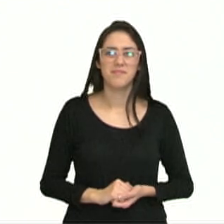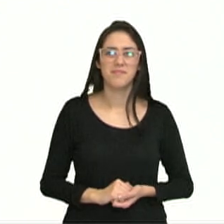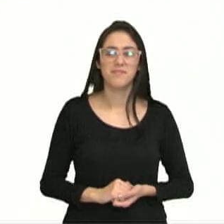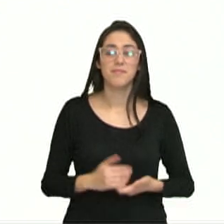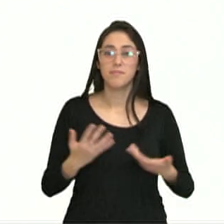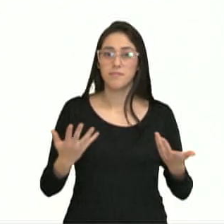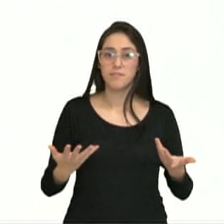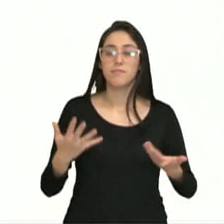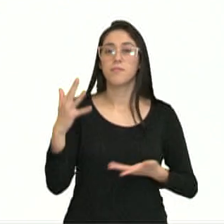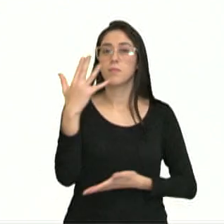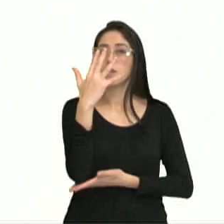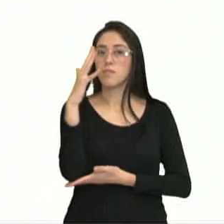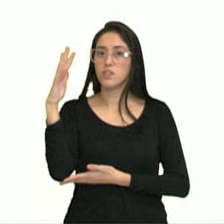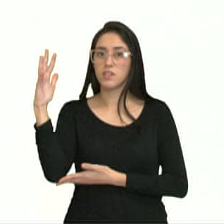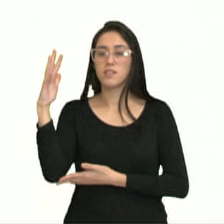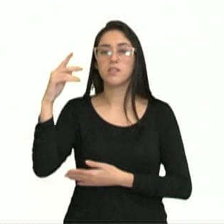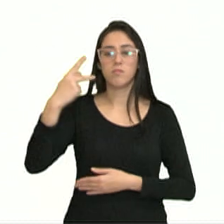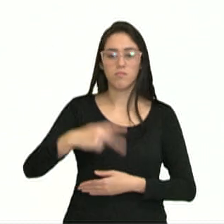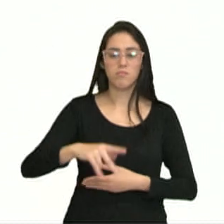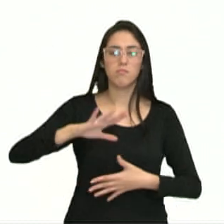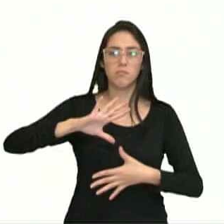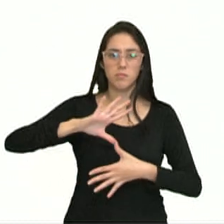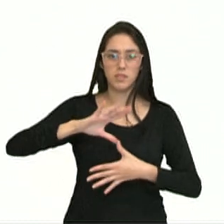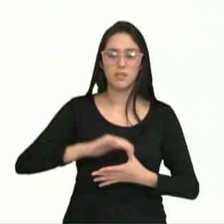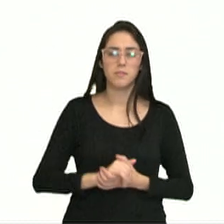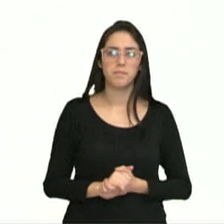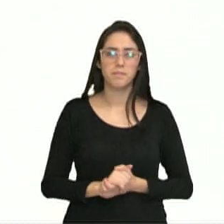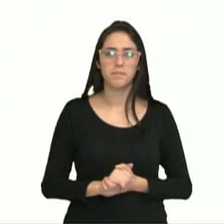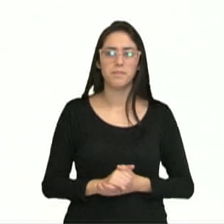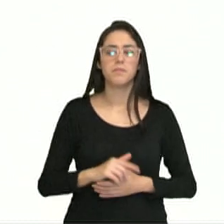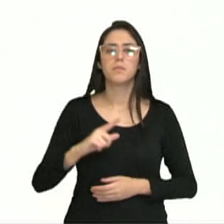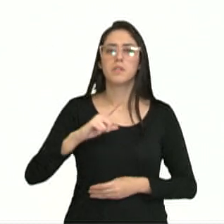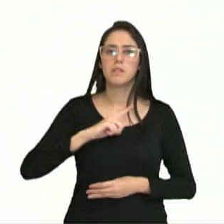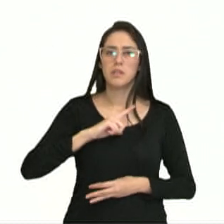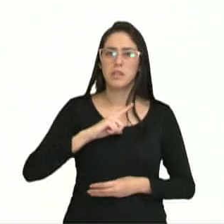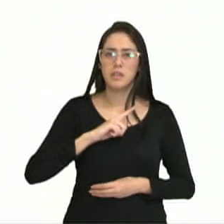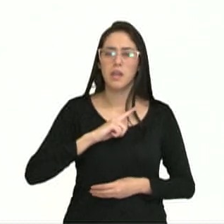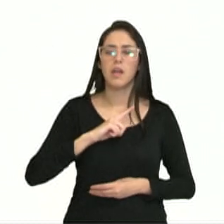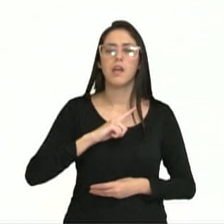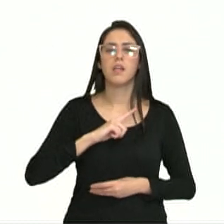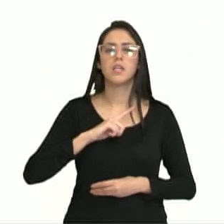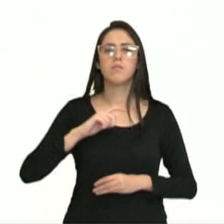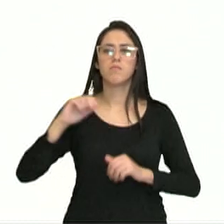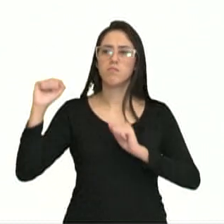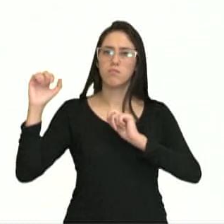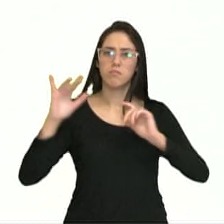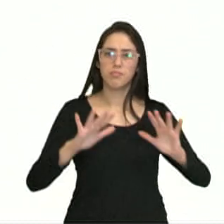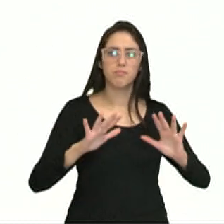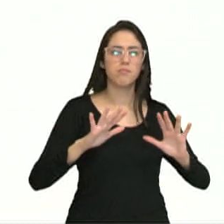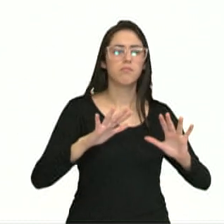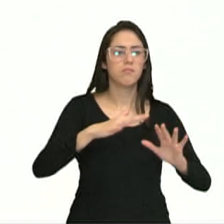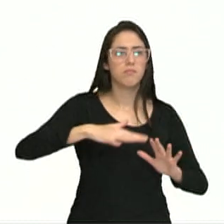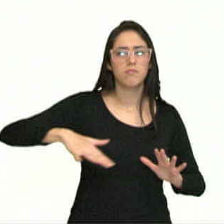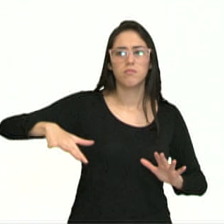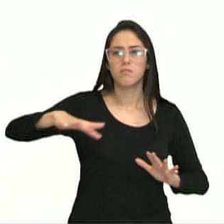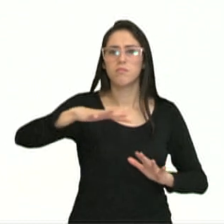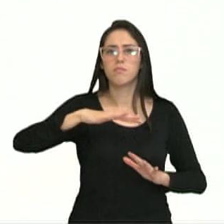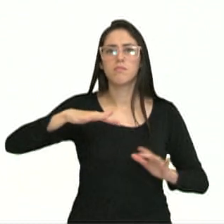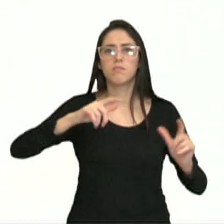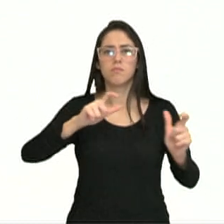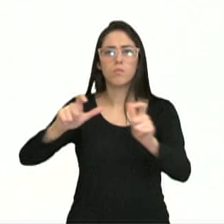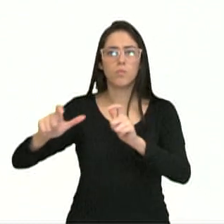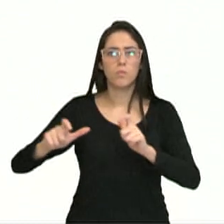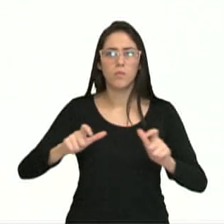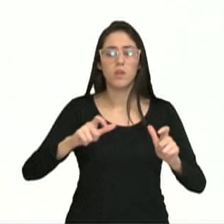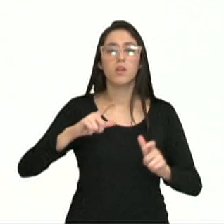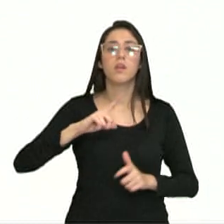Vegetação do continente americano. O processo de ocupação do território e da construção do espaço geográfico levou à devastação